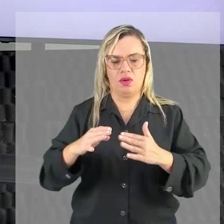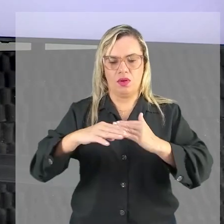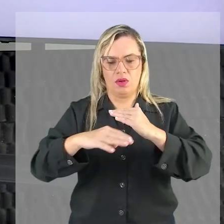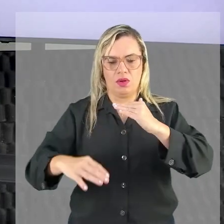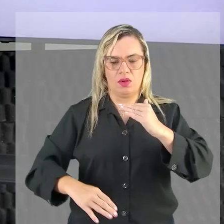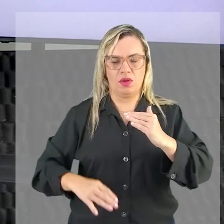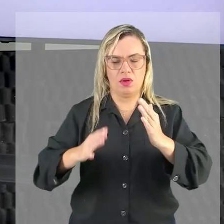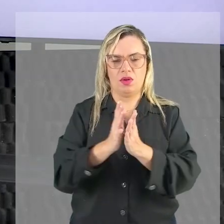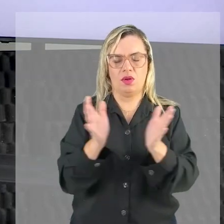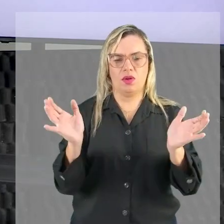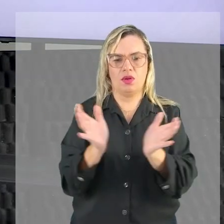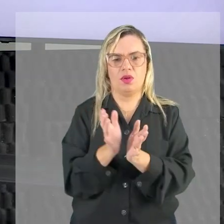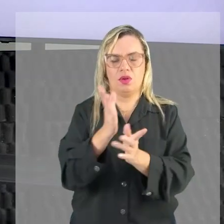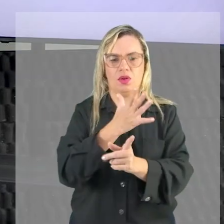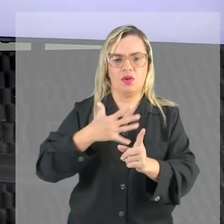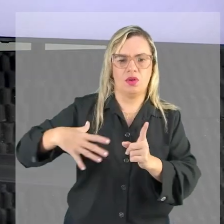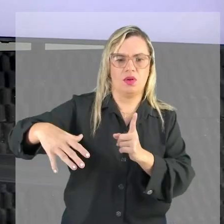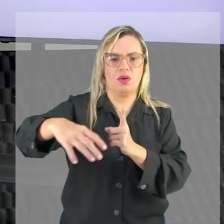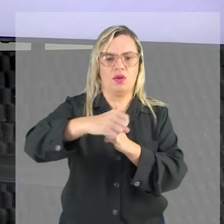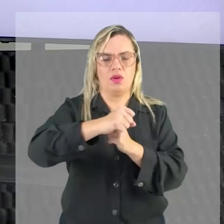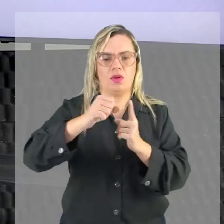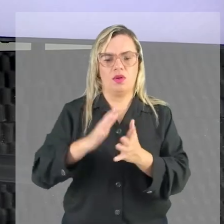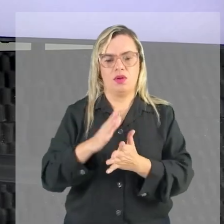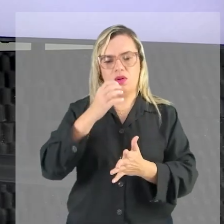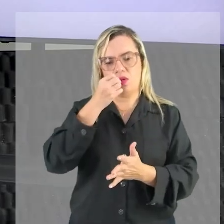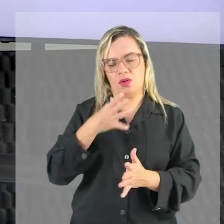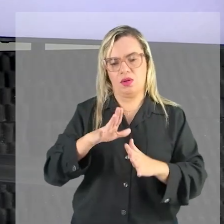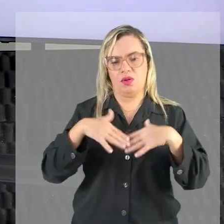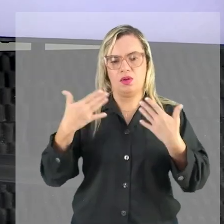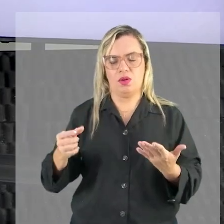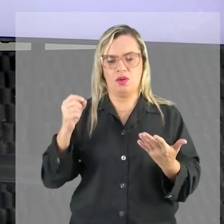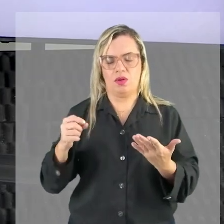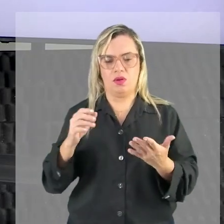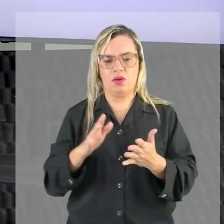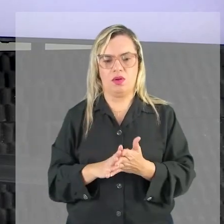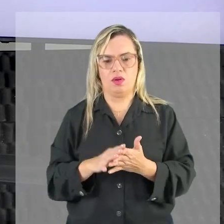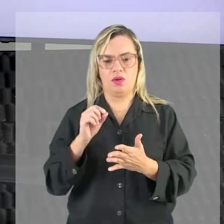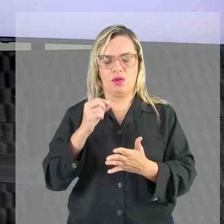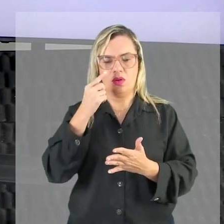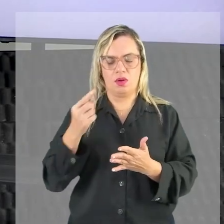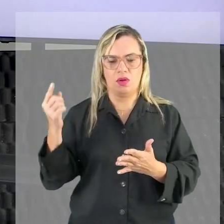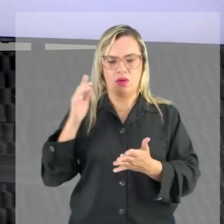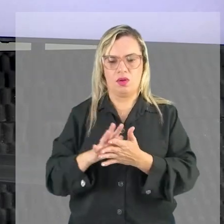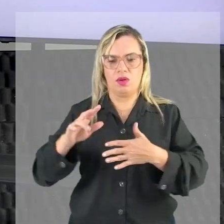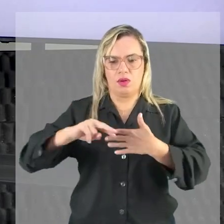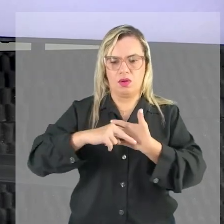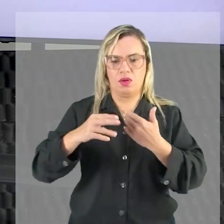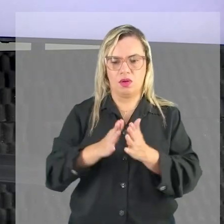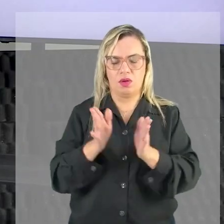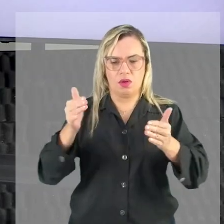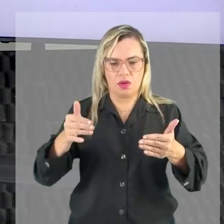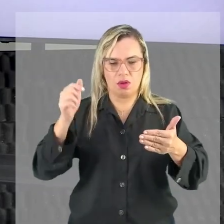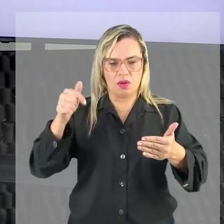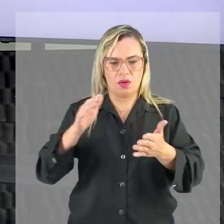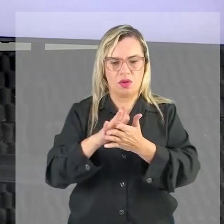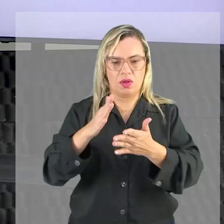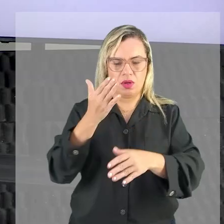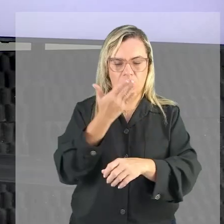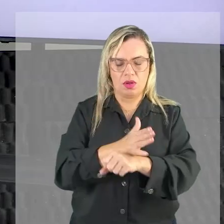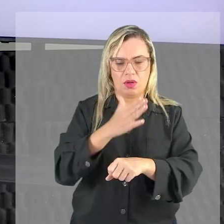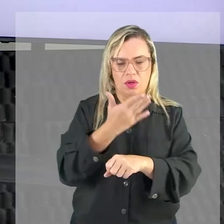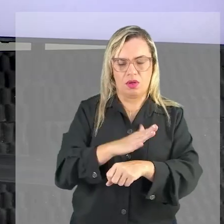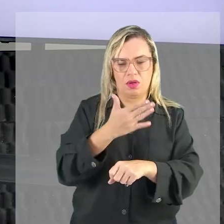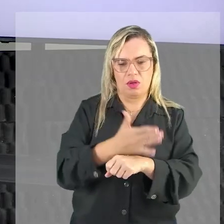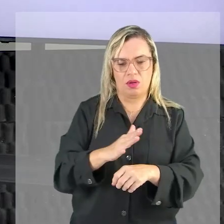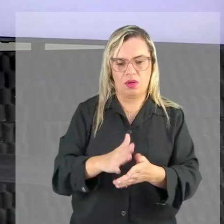entre classes sociais, tá bom? Então o fator central que impacta a realização de práticas de